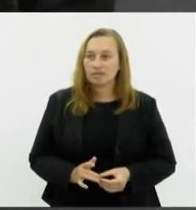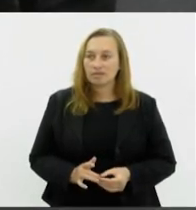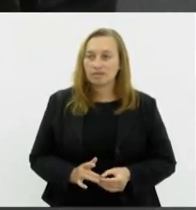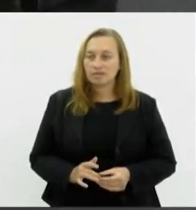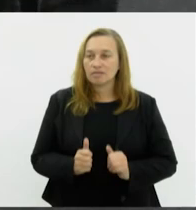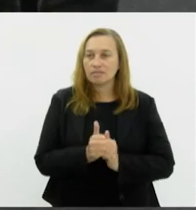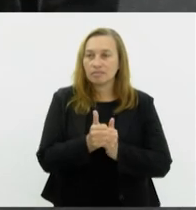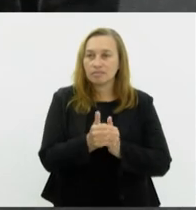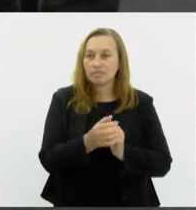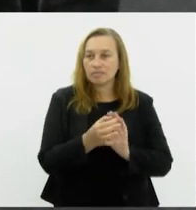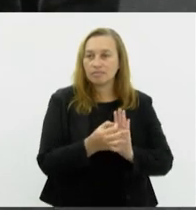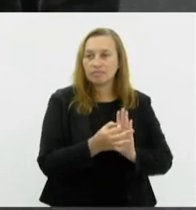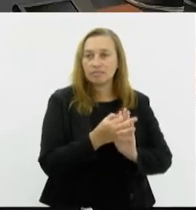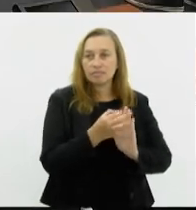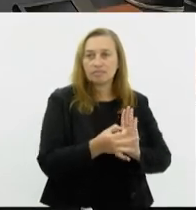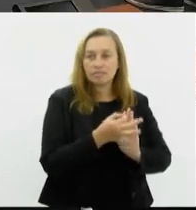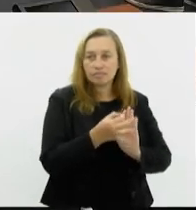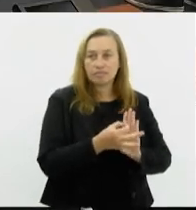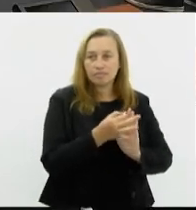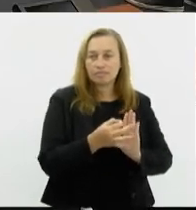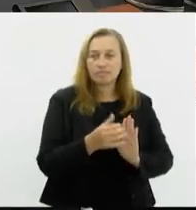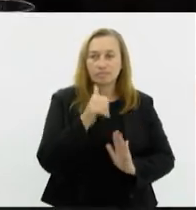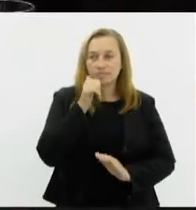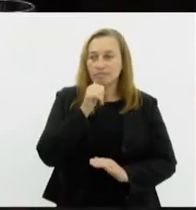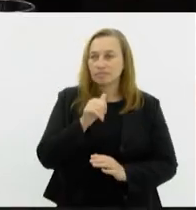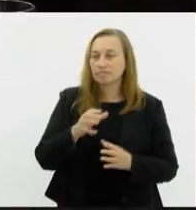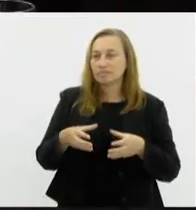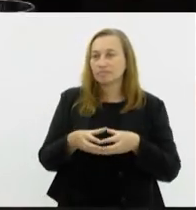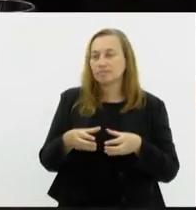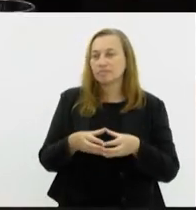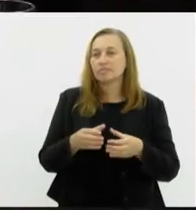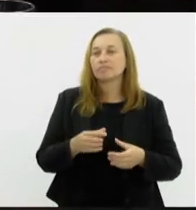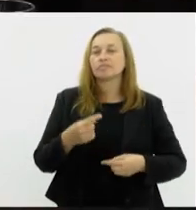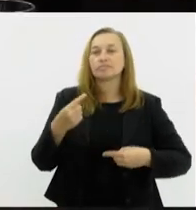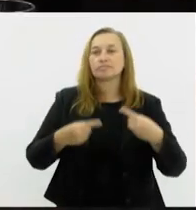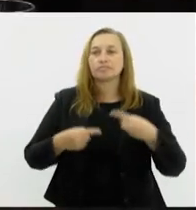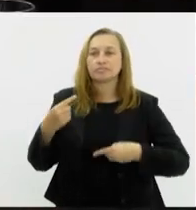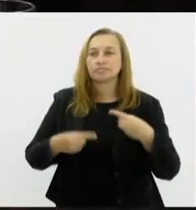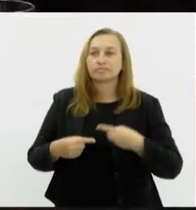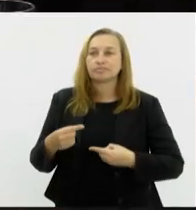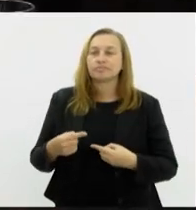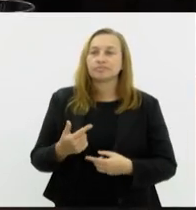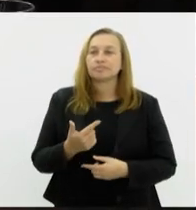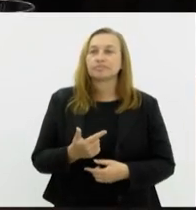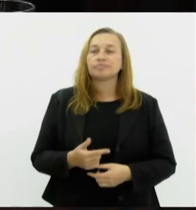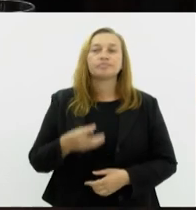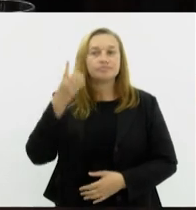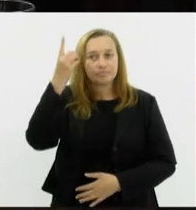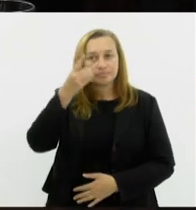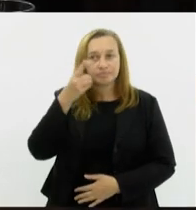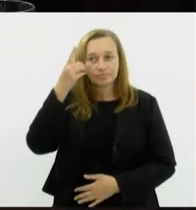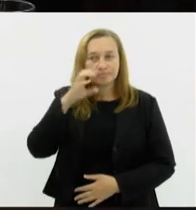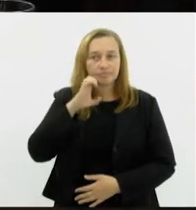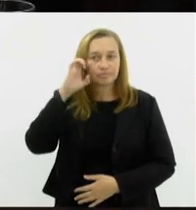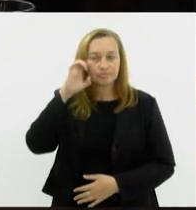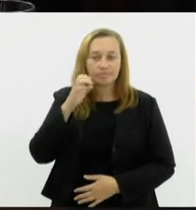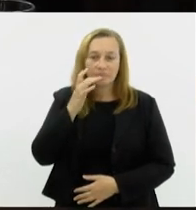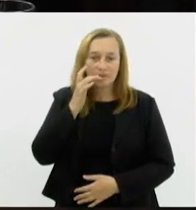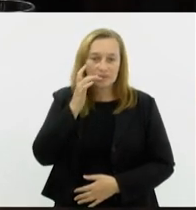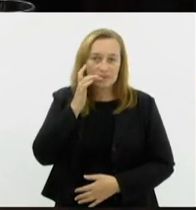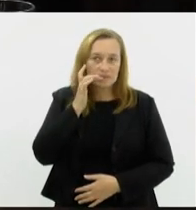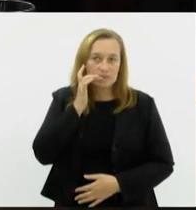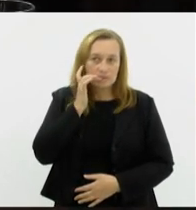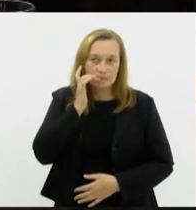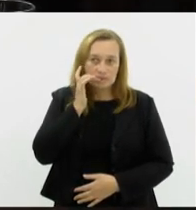Sigo o parecer da Comissão da Mulher. Com os pareceres emitidos em discussão para discutir, deputada Élica Takimoto, autora